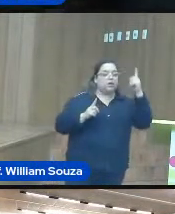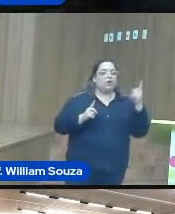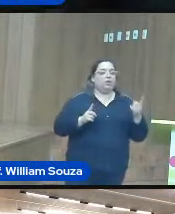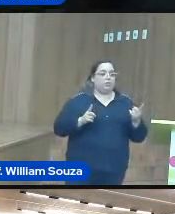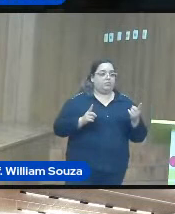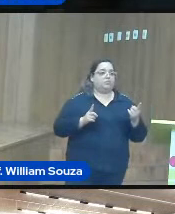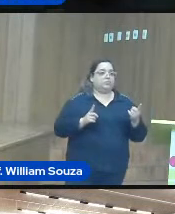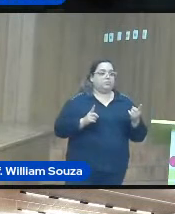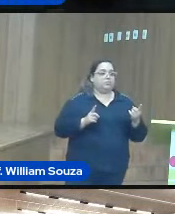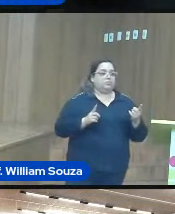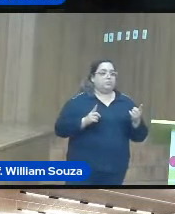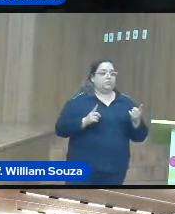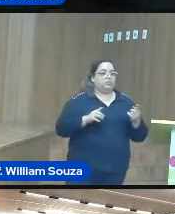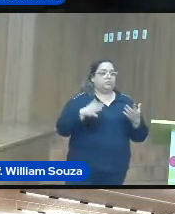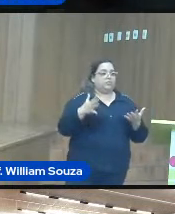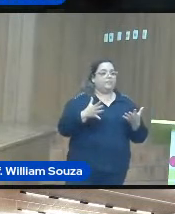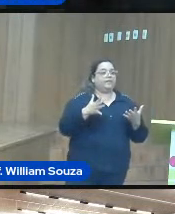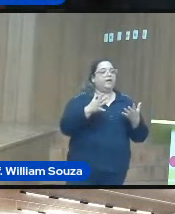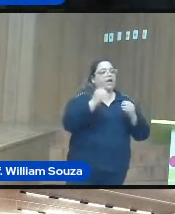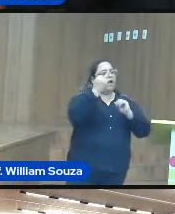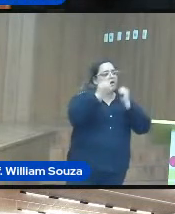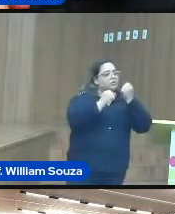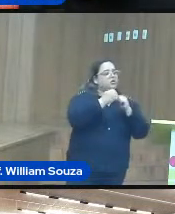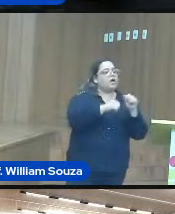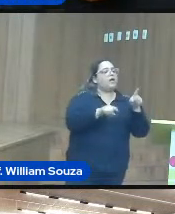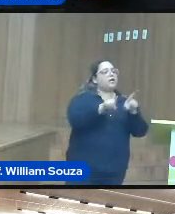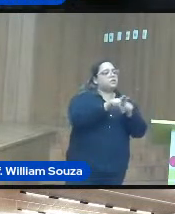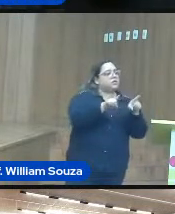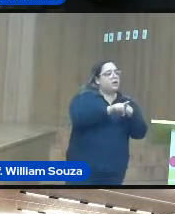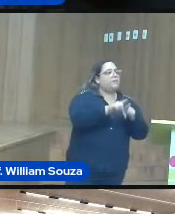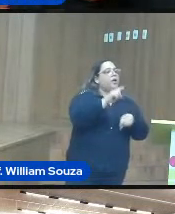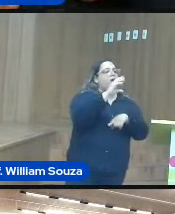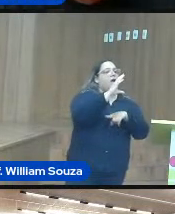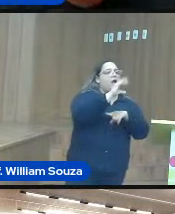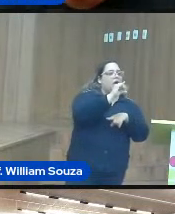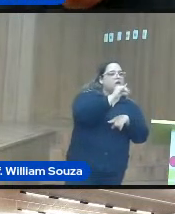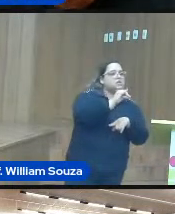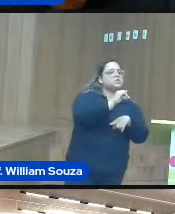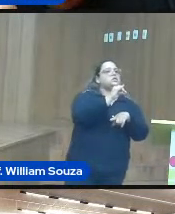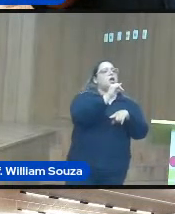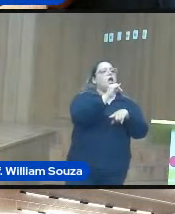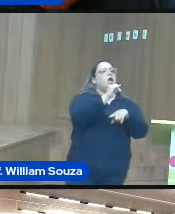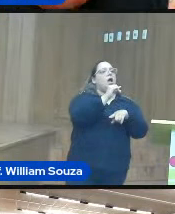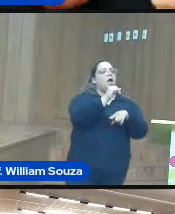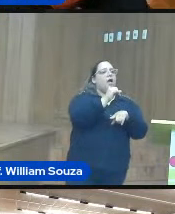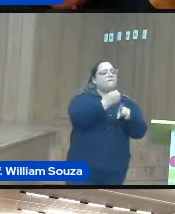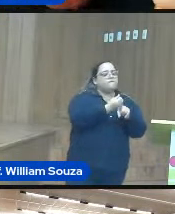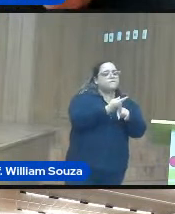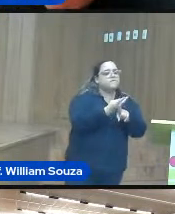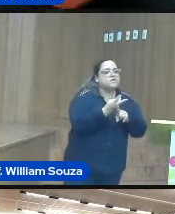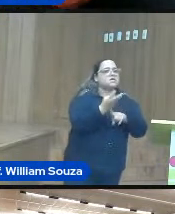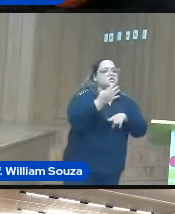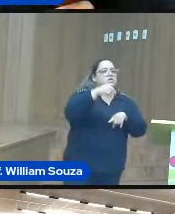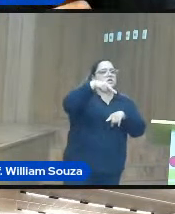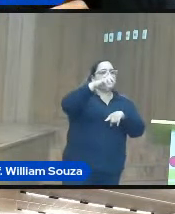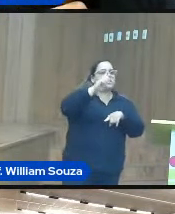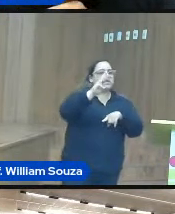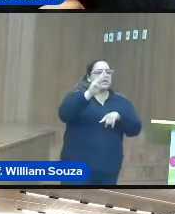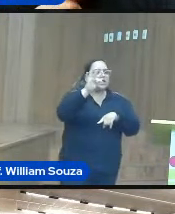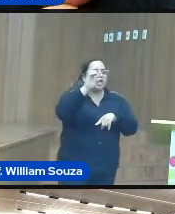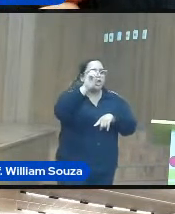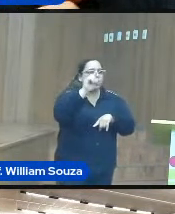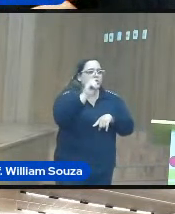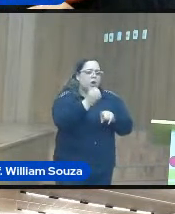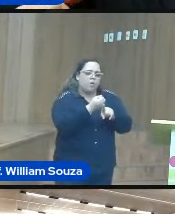a industrialização e a ciência normativa, a física de Newton, aquela física determinista que